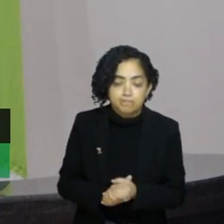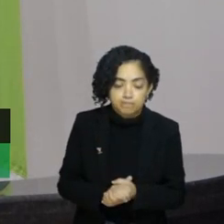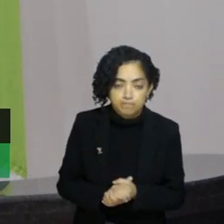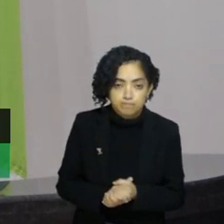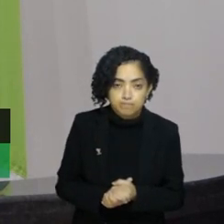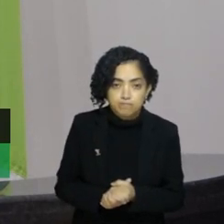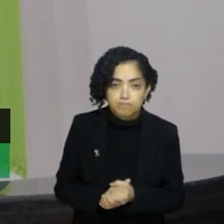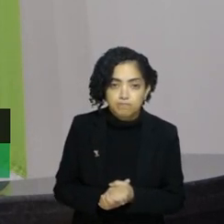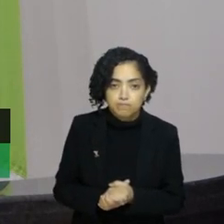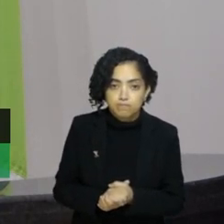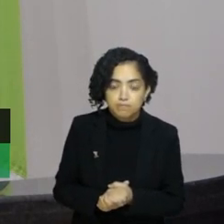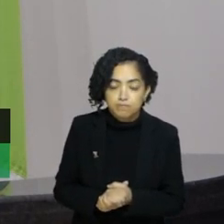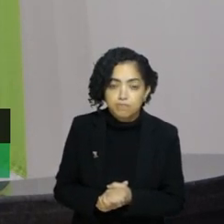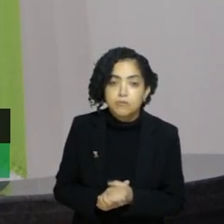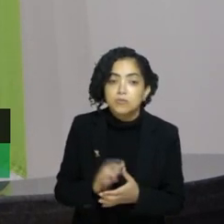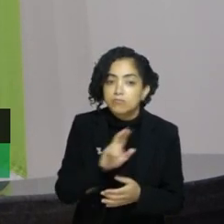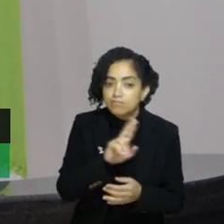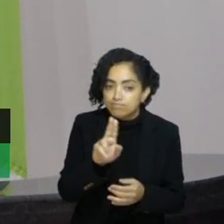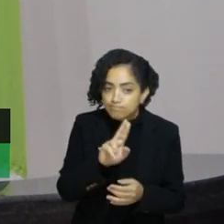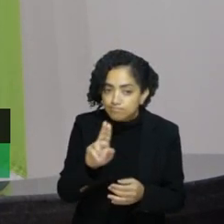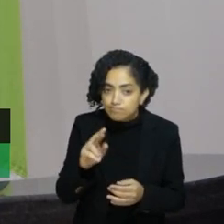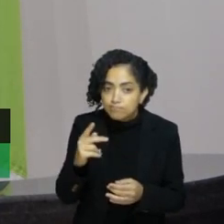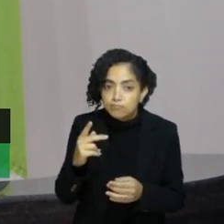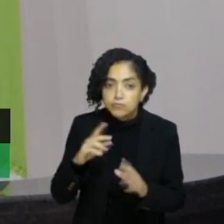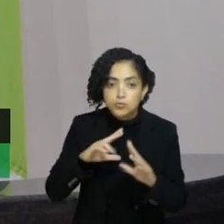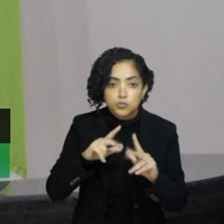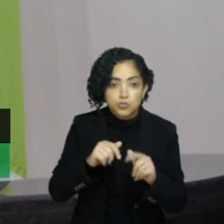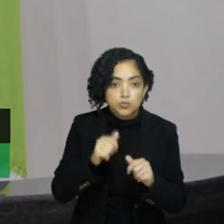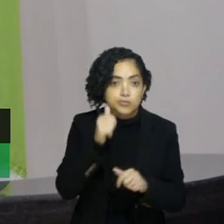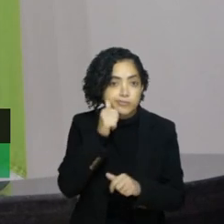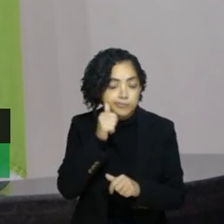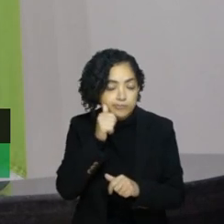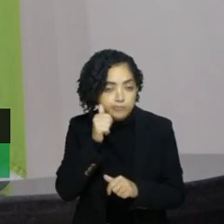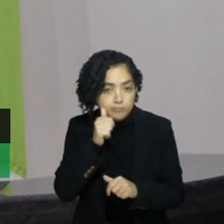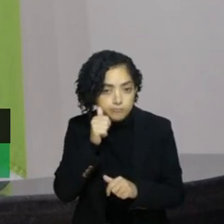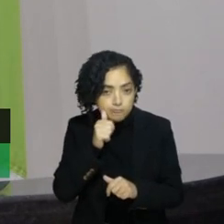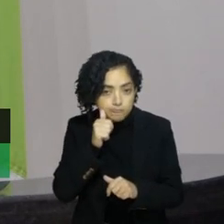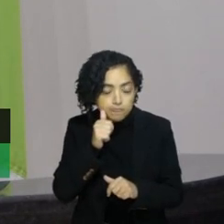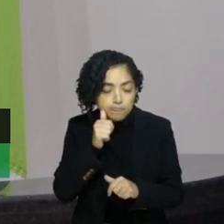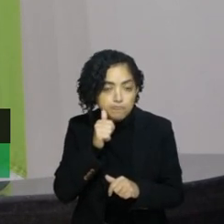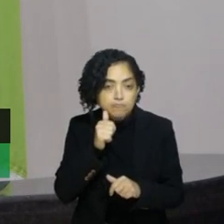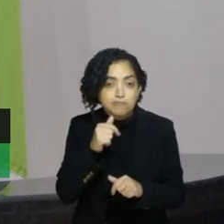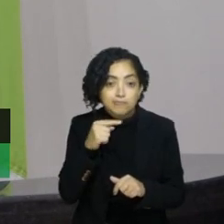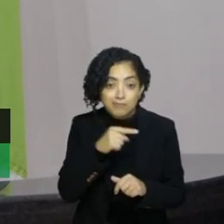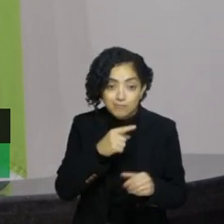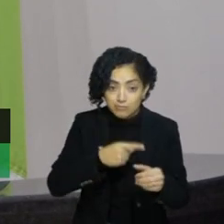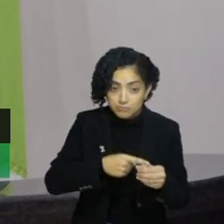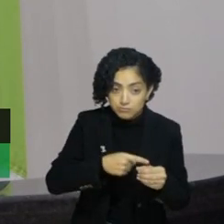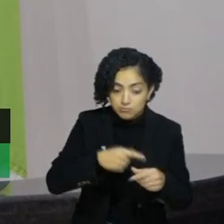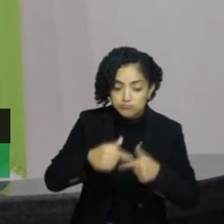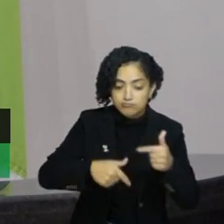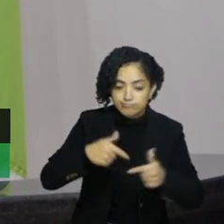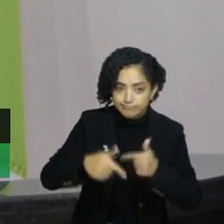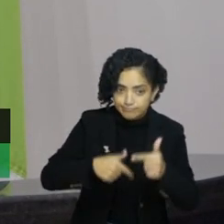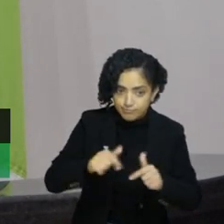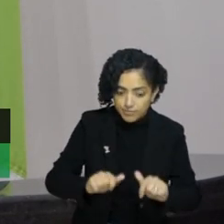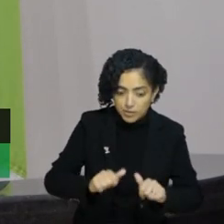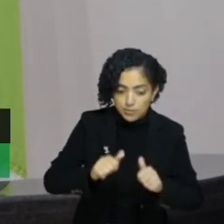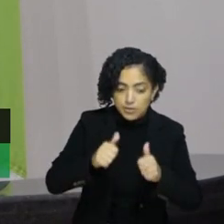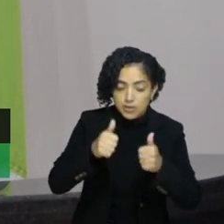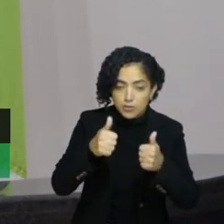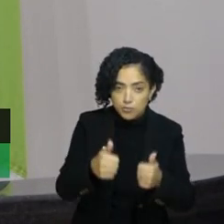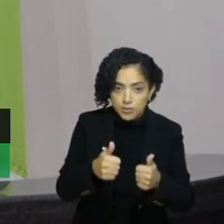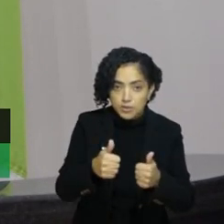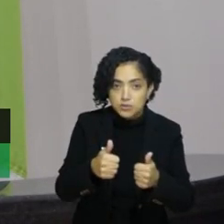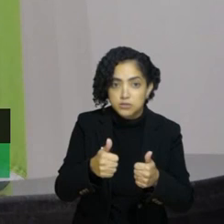E eu, em nome de todas as mulheres que ordenam a crise de Eldorado do Sul e que trabalham na sua recuperação, não